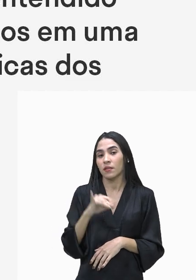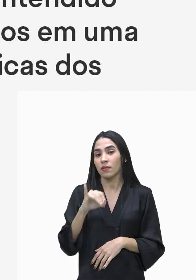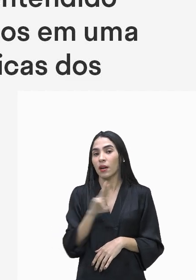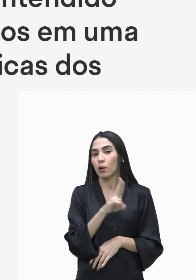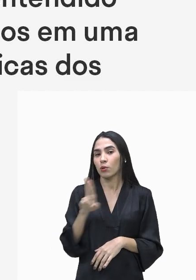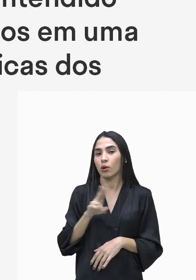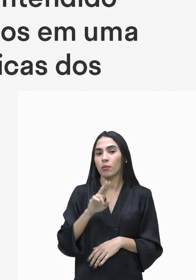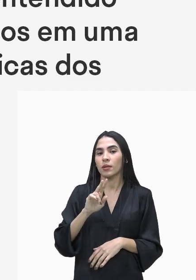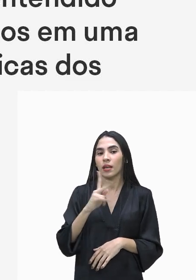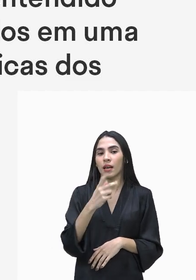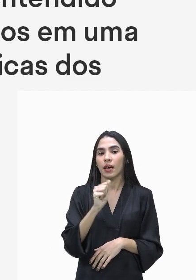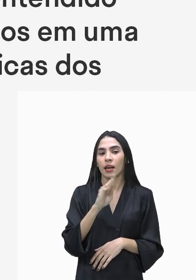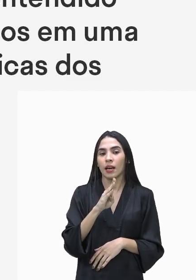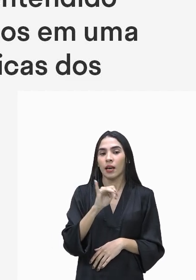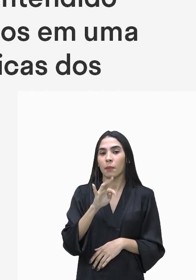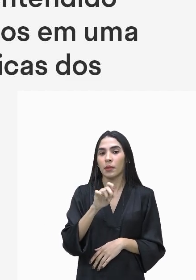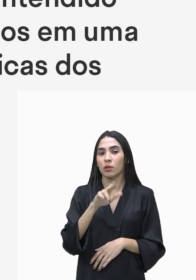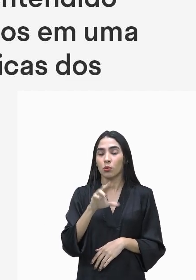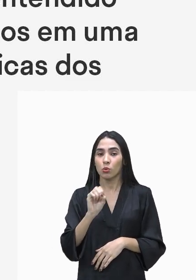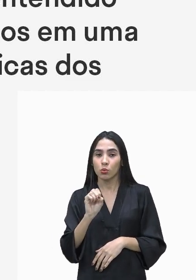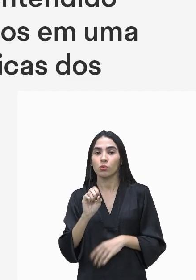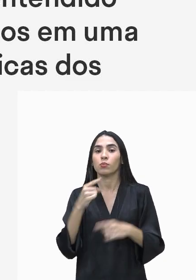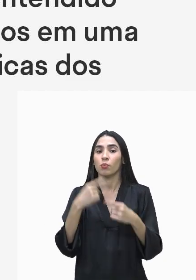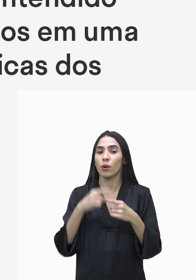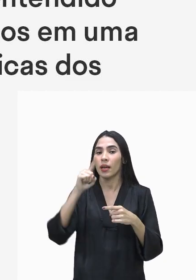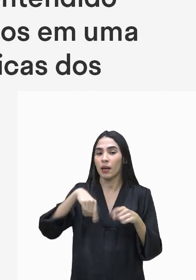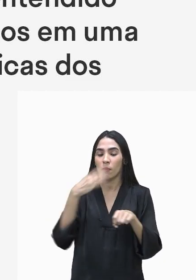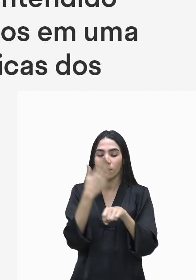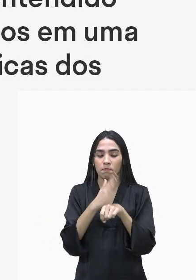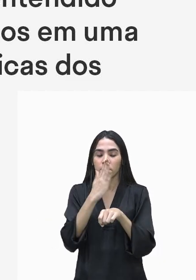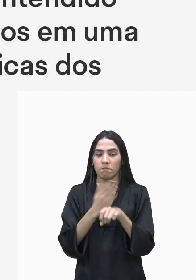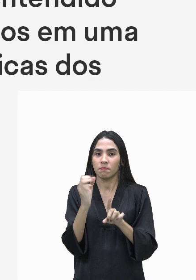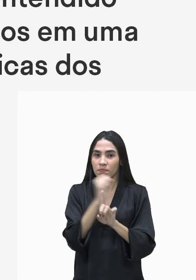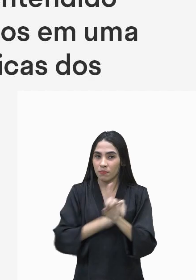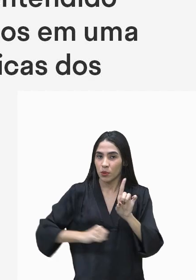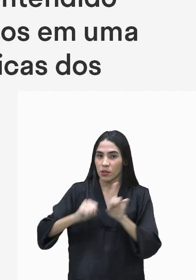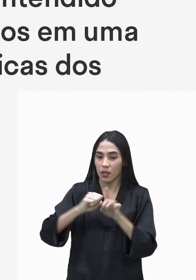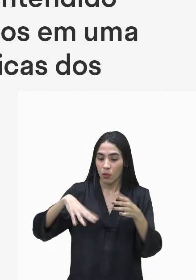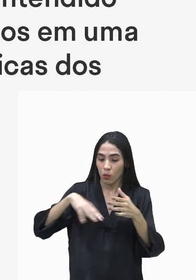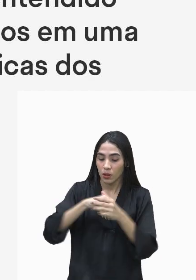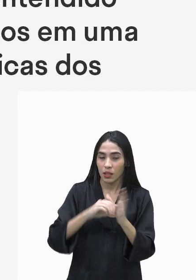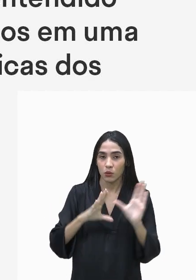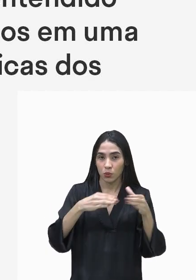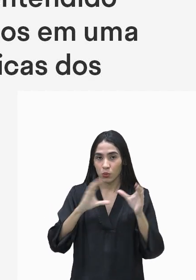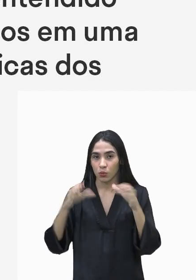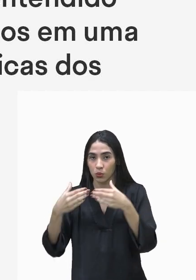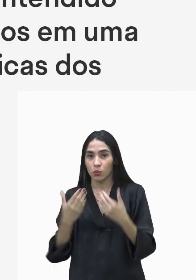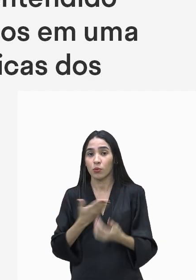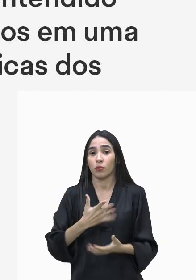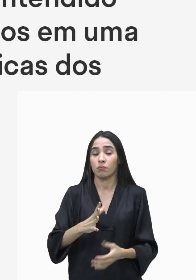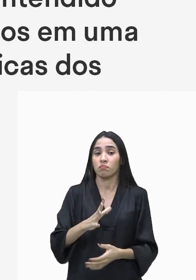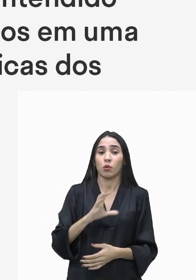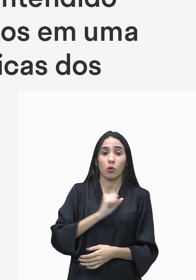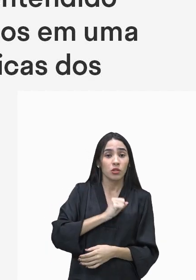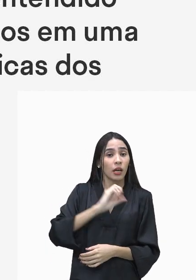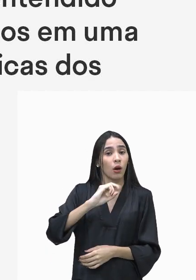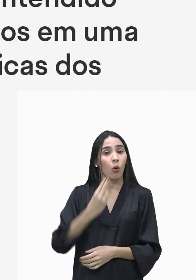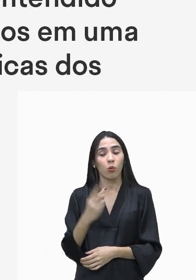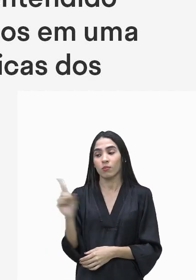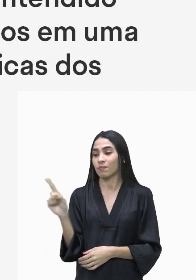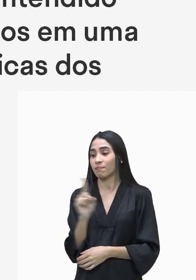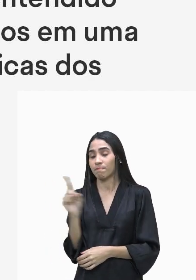de hábitos, porque é uma prática social dentro daquele grupo, gostar ou não